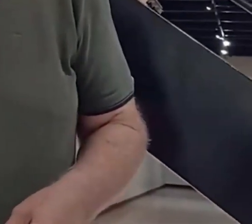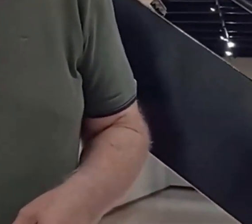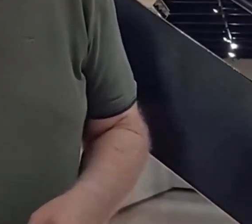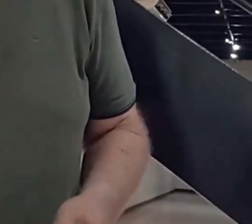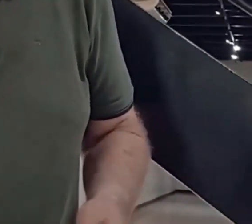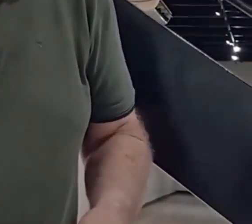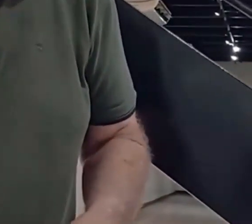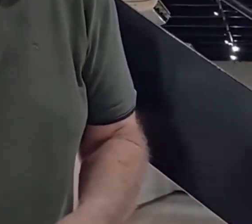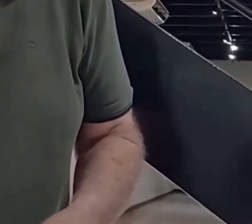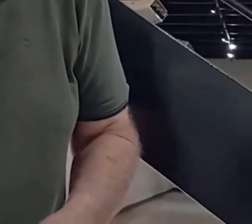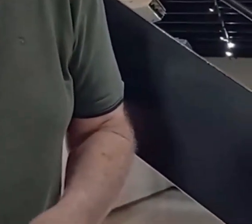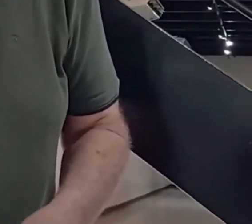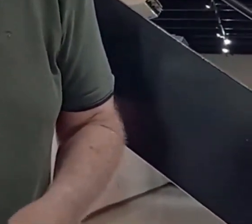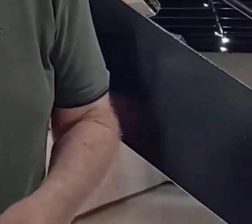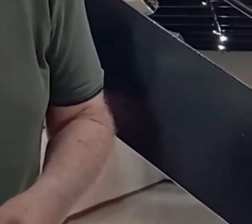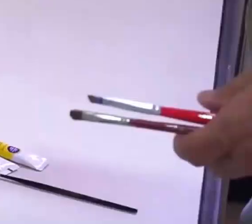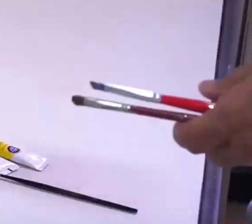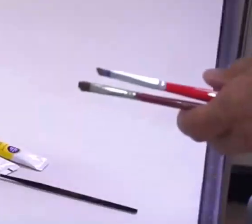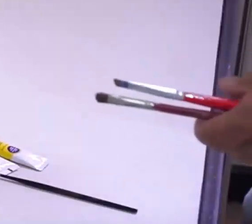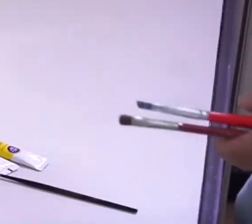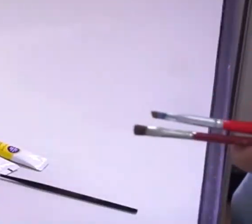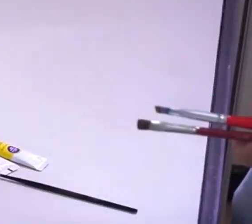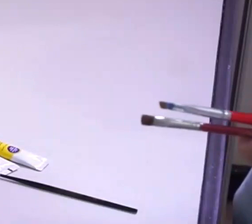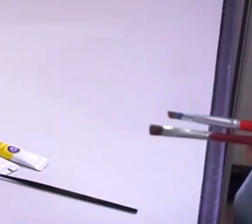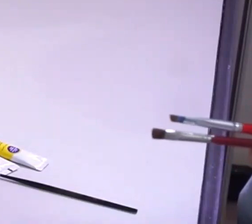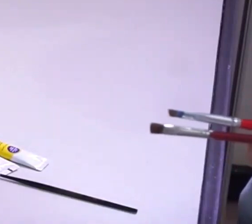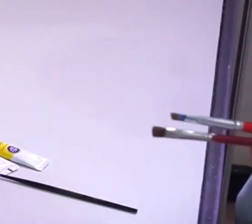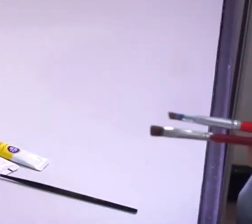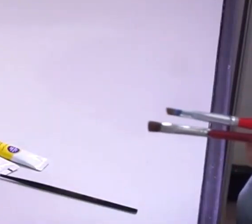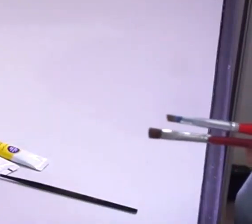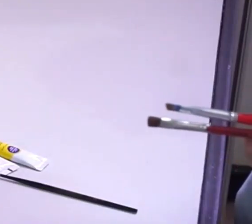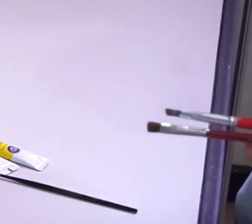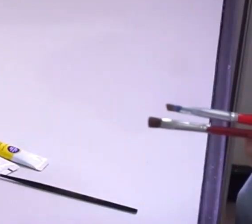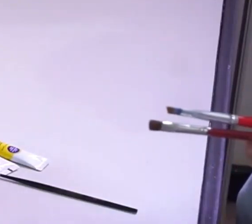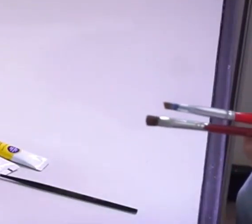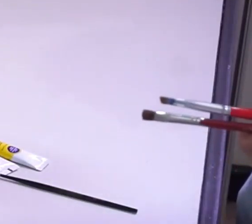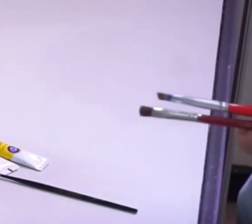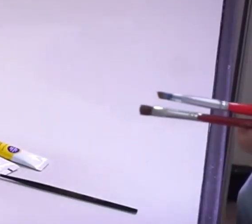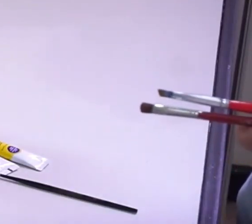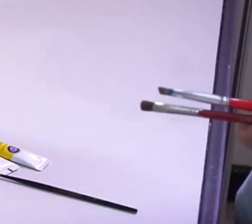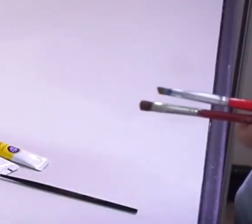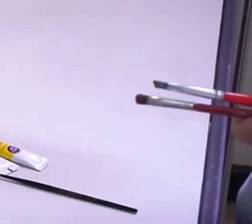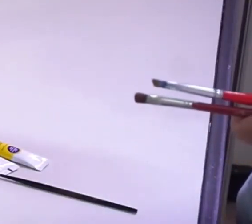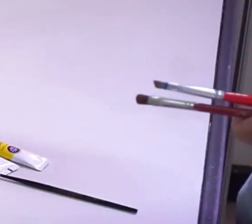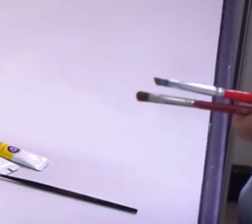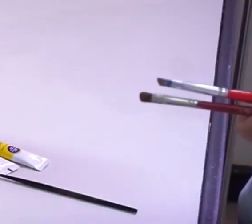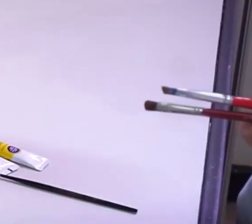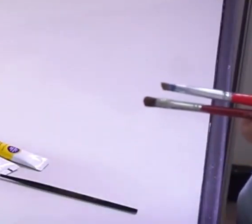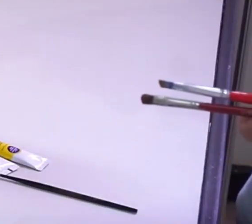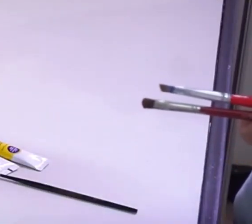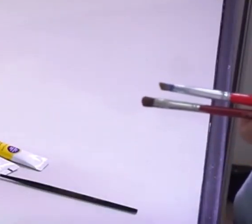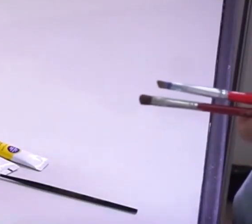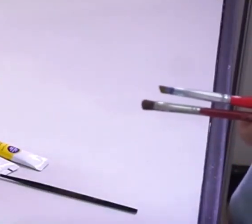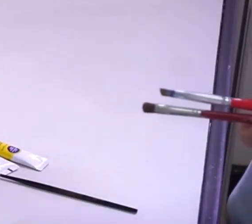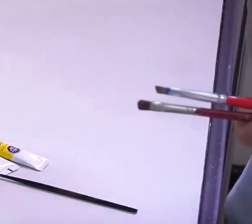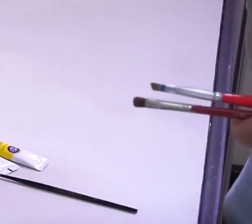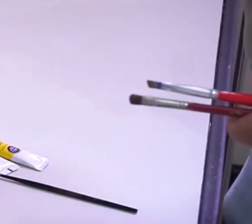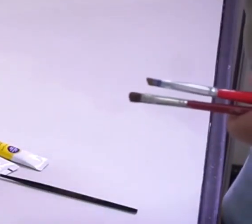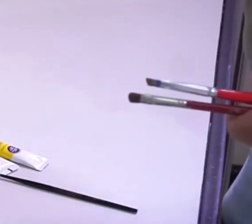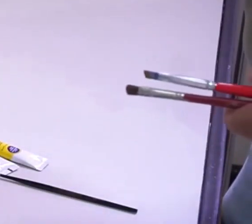Mas o tempo, quem sabe, né? Qual o tempo em média que leva assim para concluir um